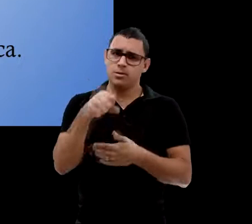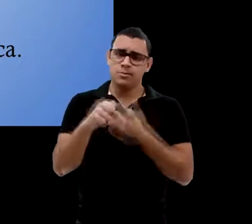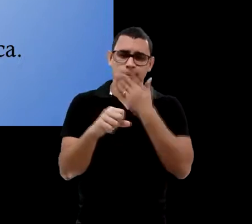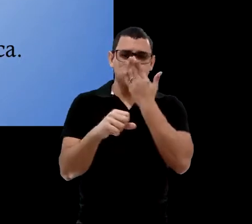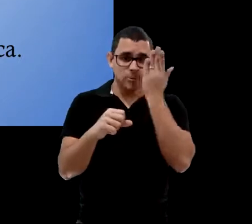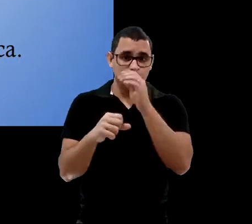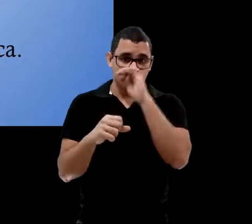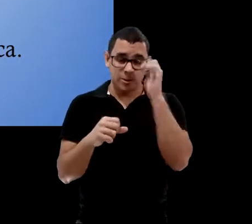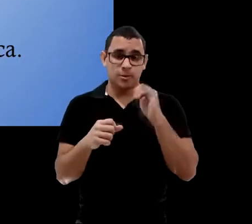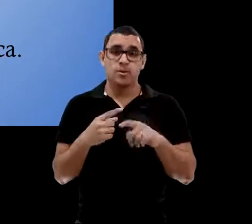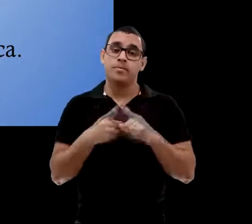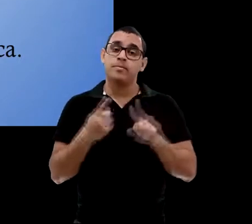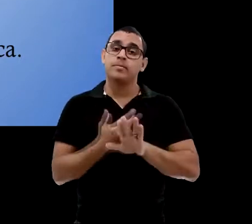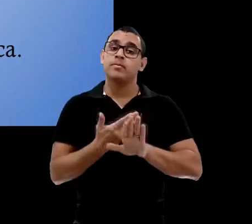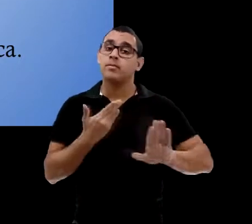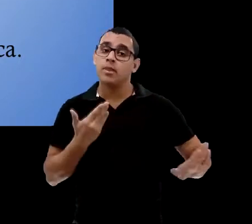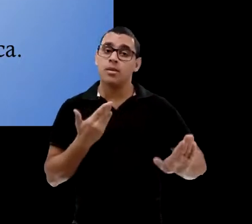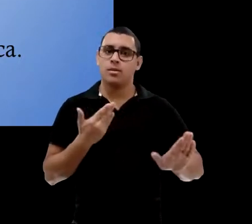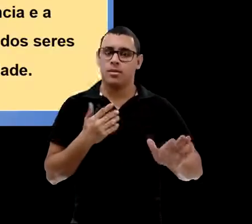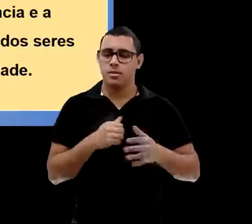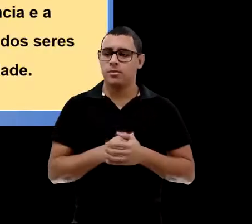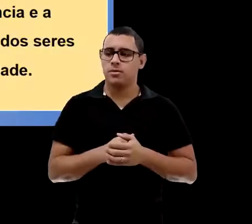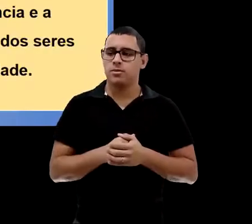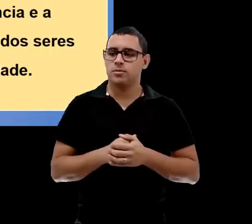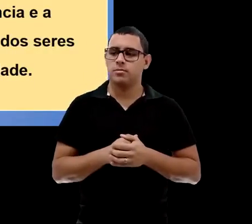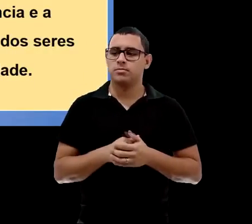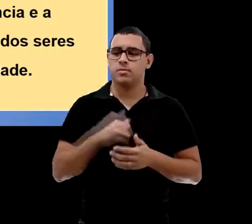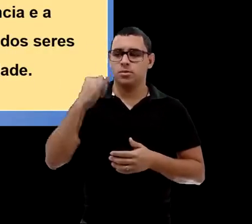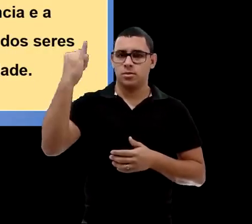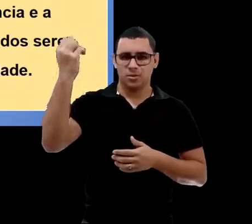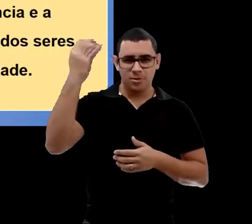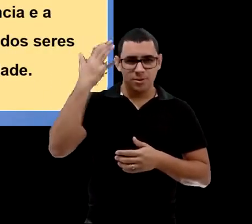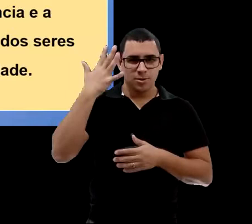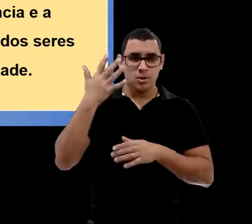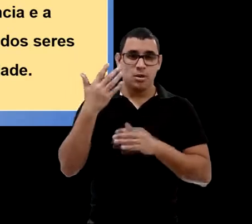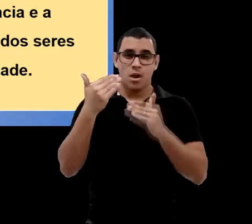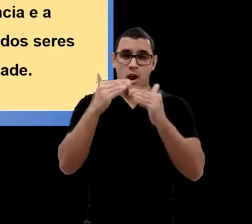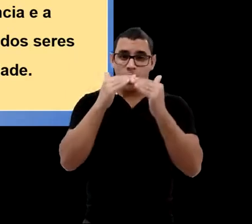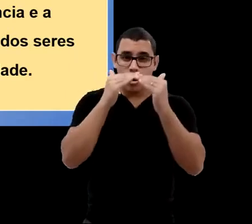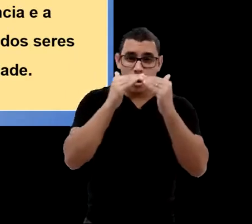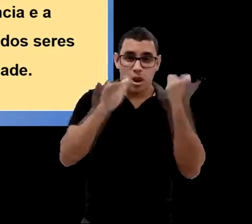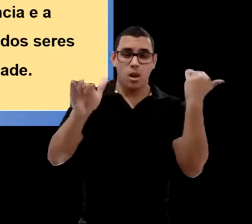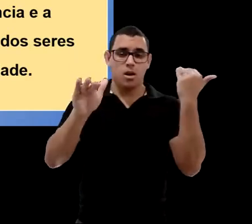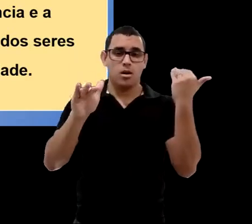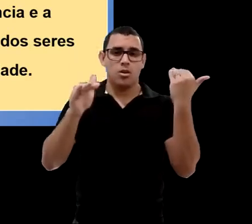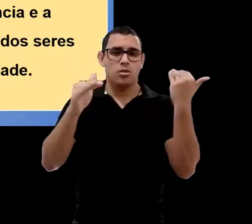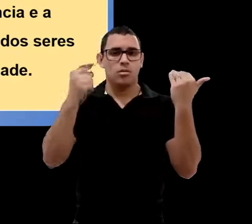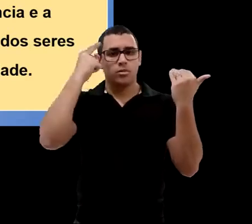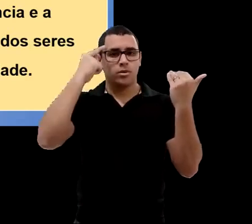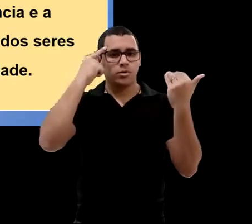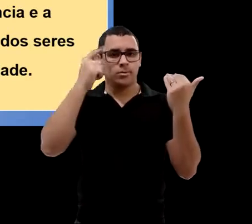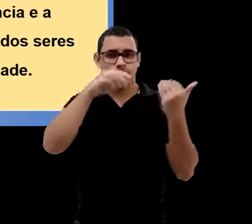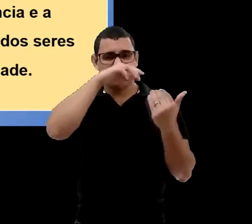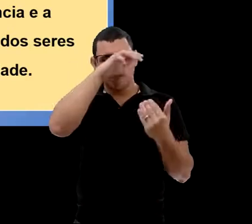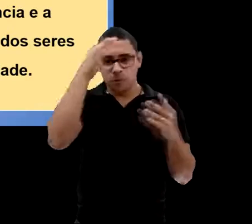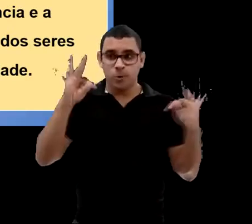não acreditassem em Deus, mas eles separavam as coisas aí, tá bem? Bom, então o iluminismo, ele rompeu com a maneira como as